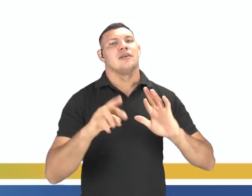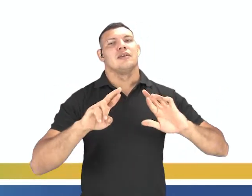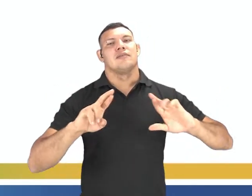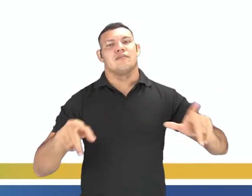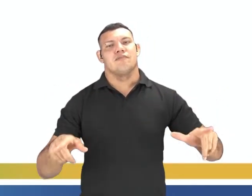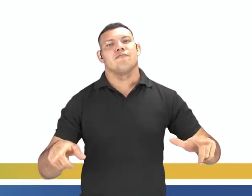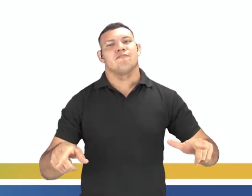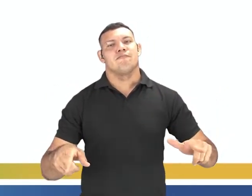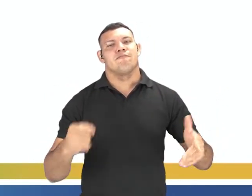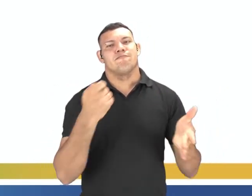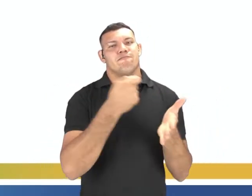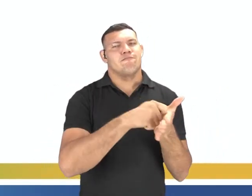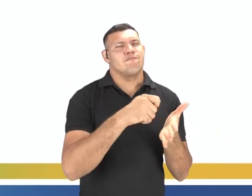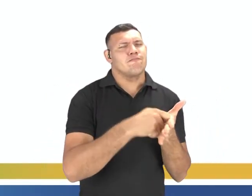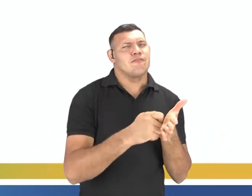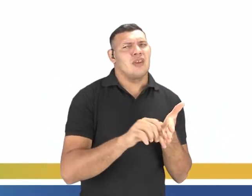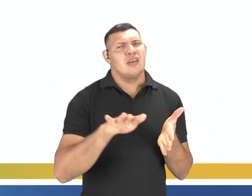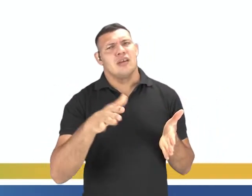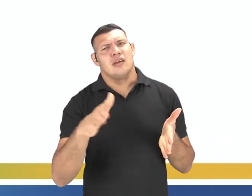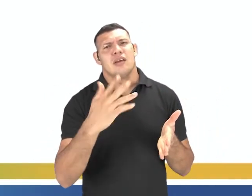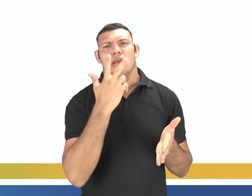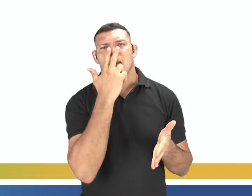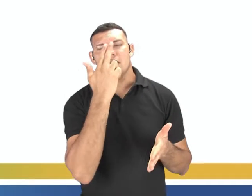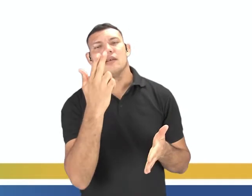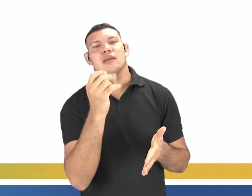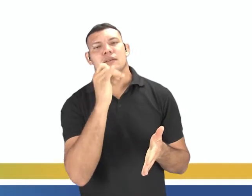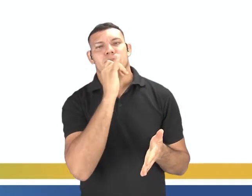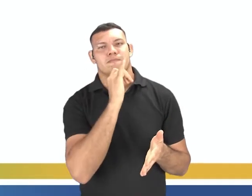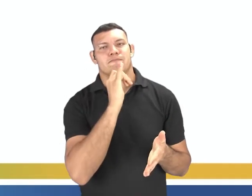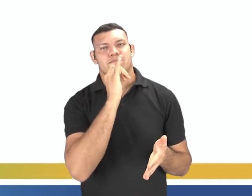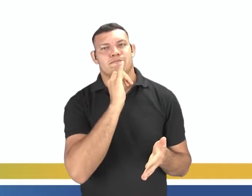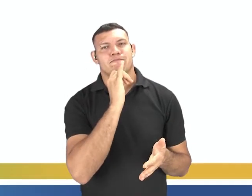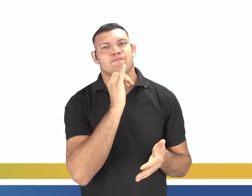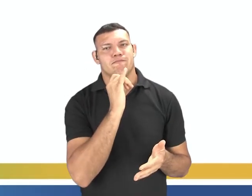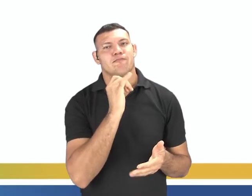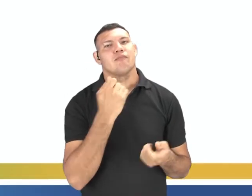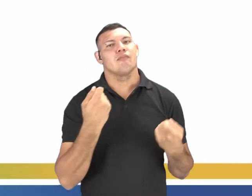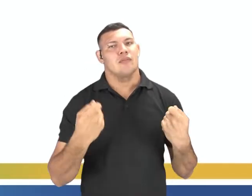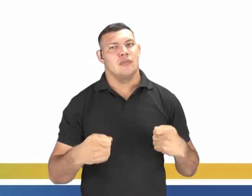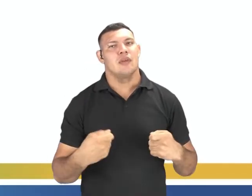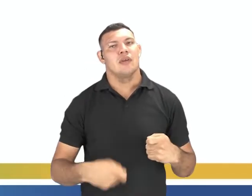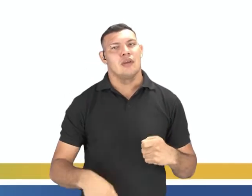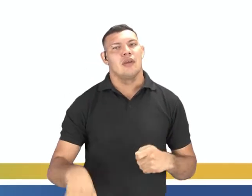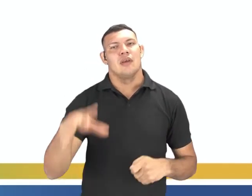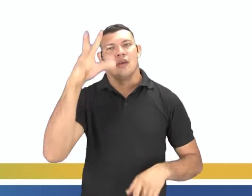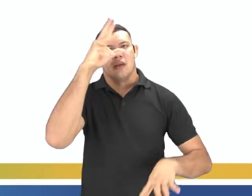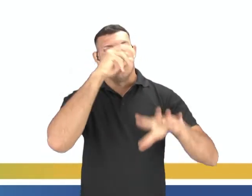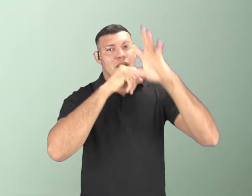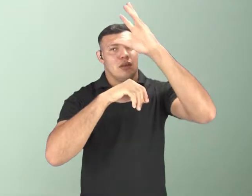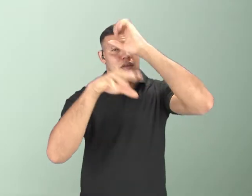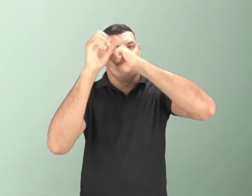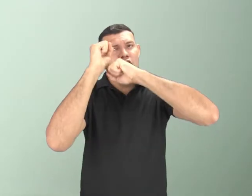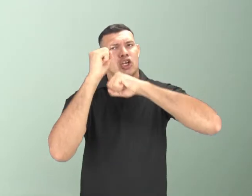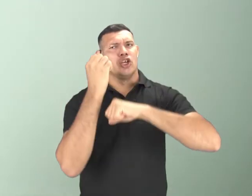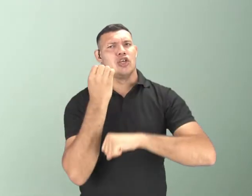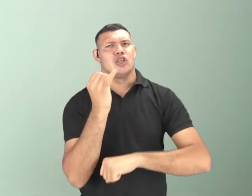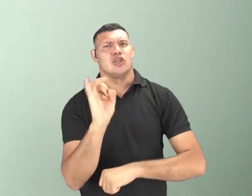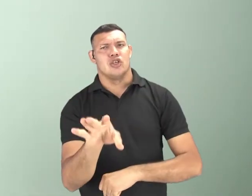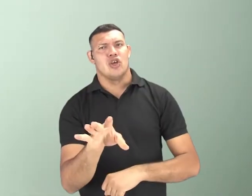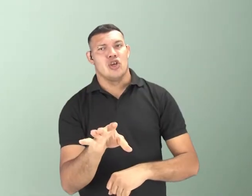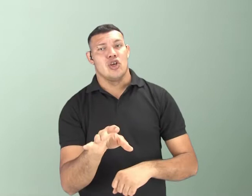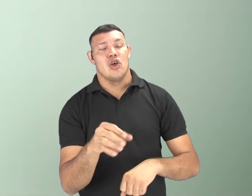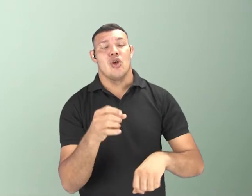esses significados, esses exemplos que eu estou dando aqui, você vai aprender mesmo praticando.